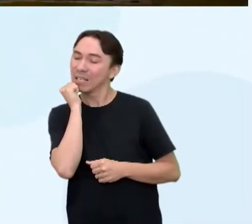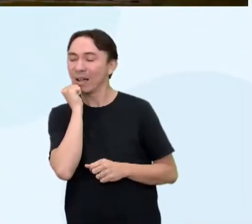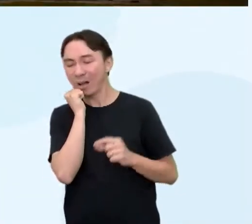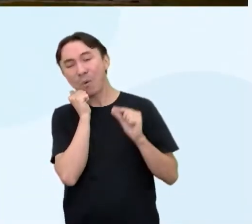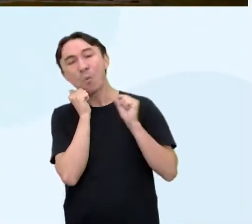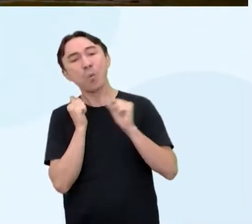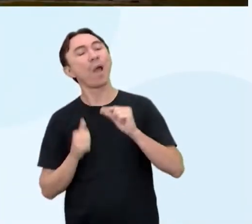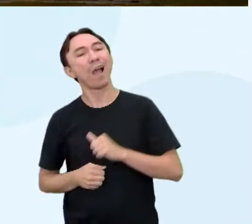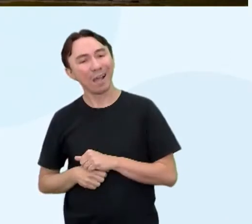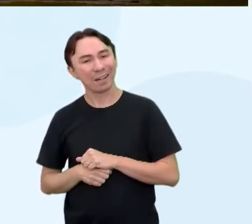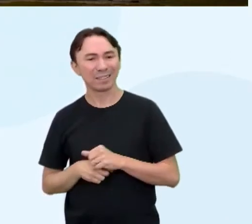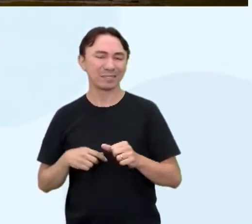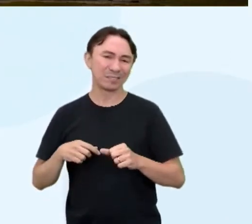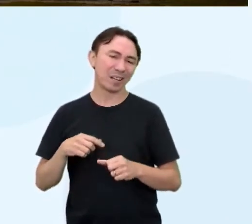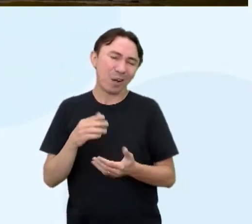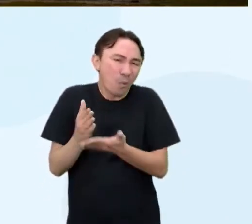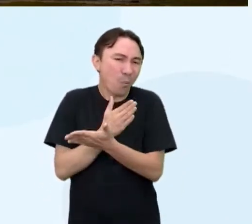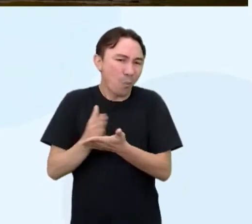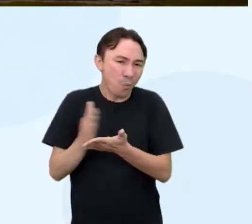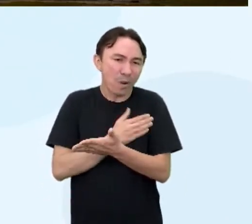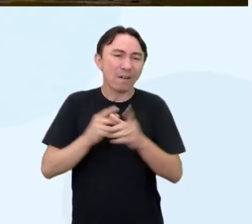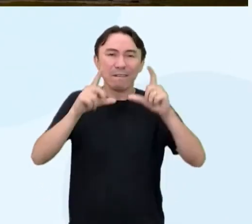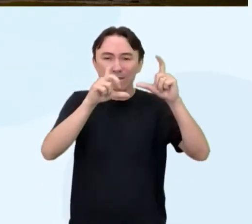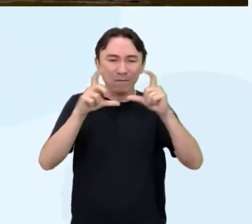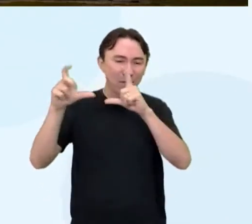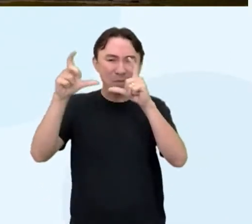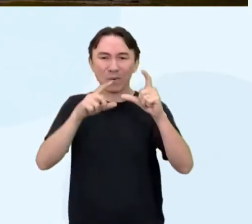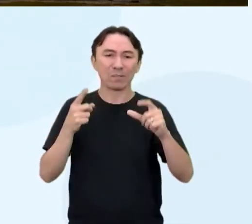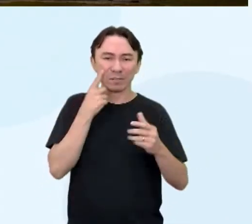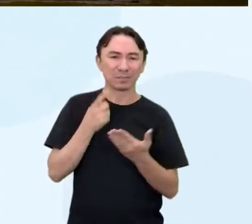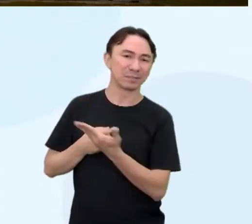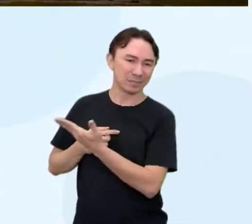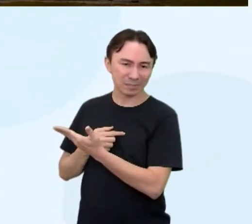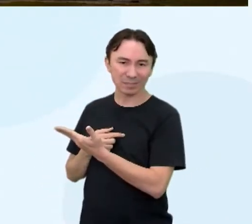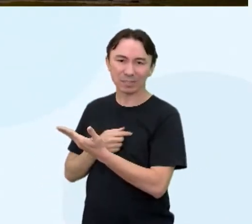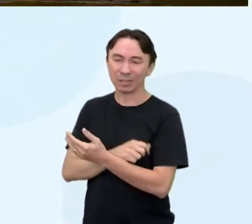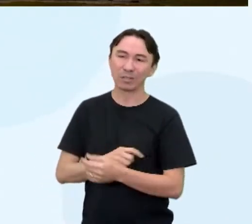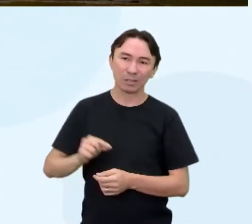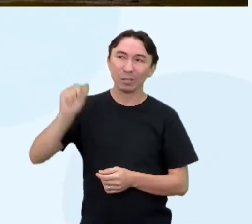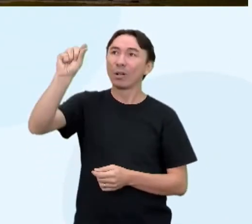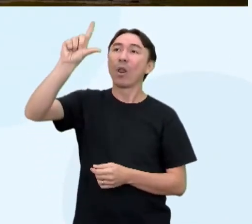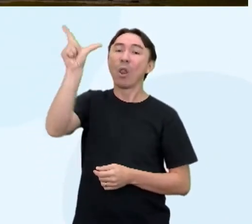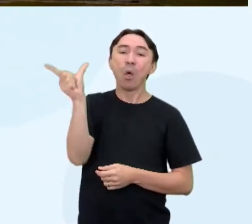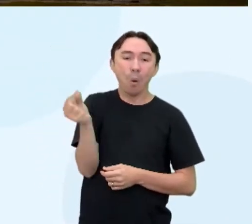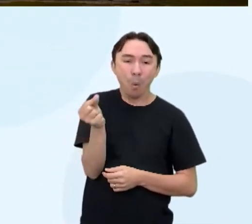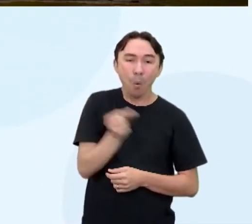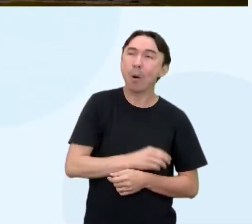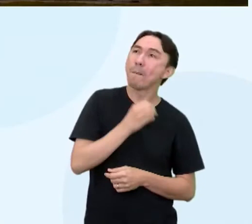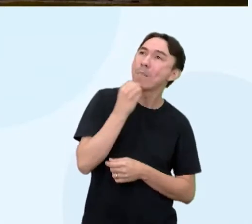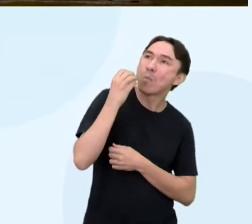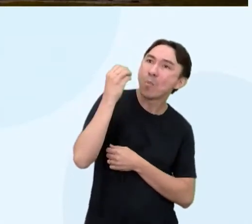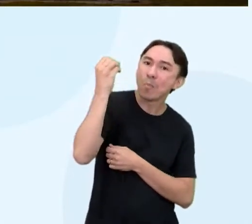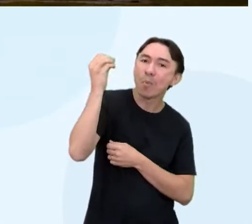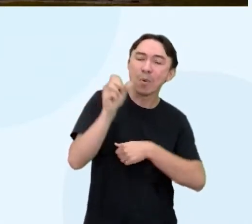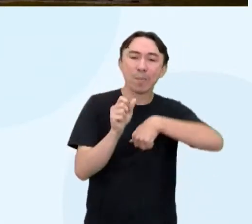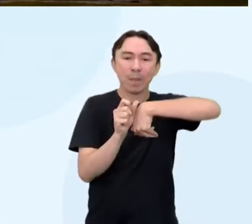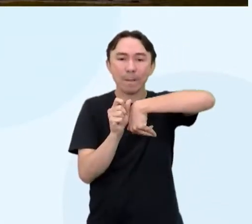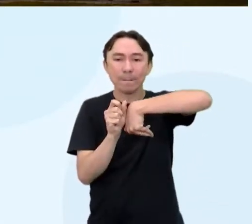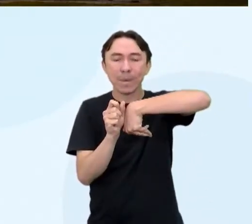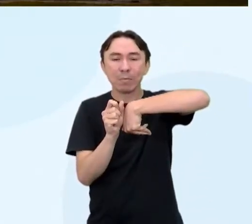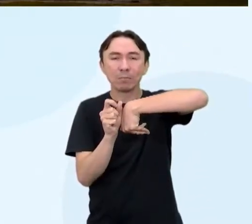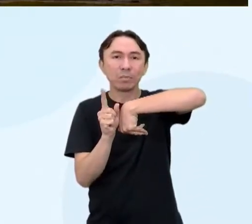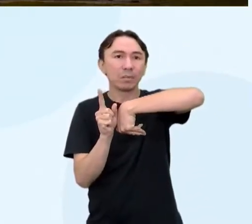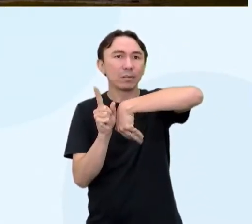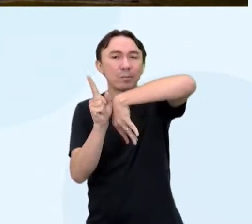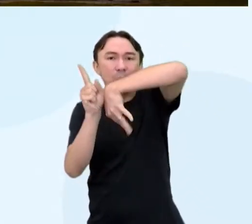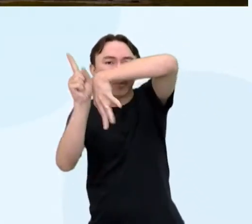algumas imagens que trazem aí essa coisa, né, do homem foi à lua, né, estudo, vacina, foguete, né,